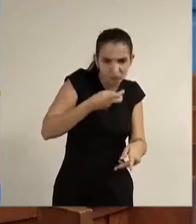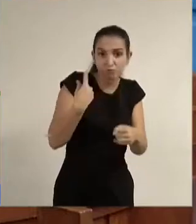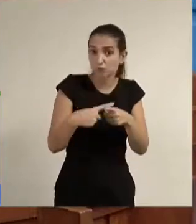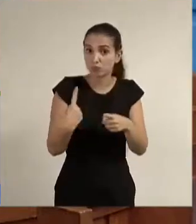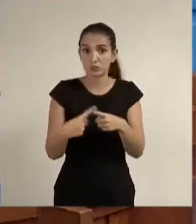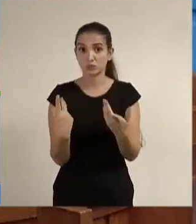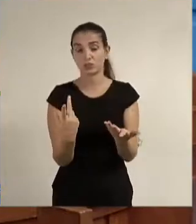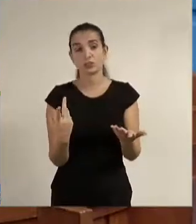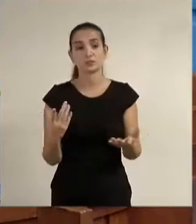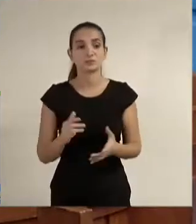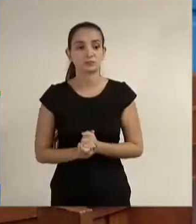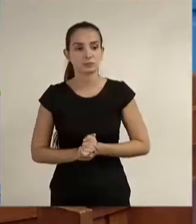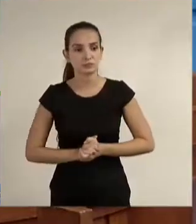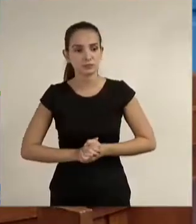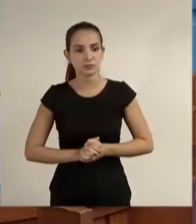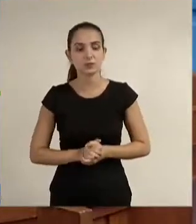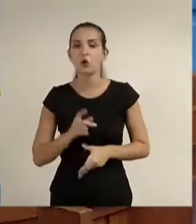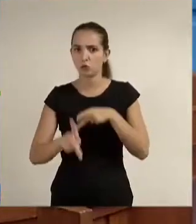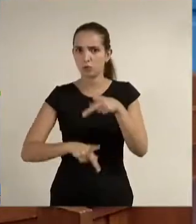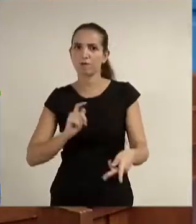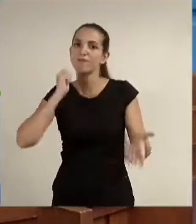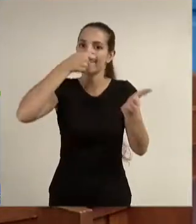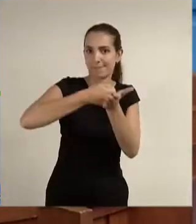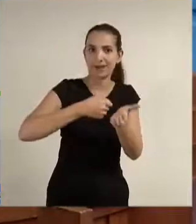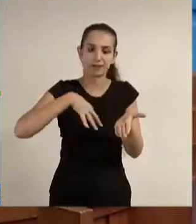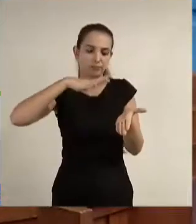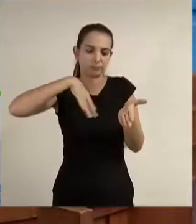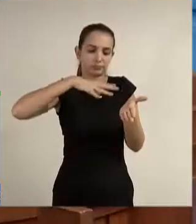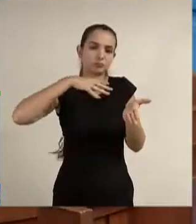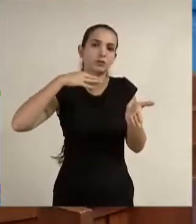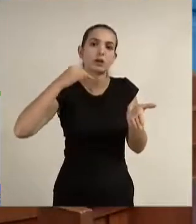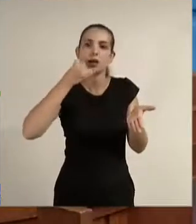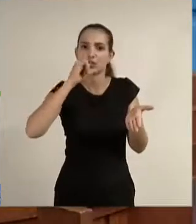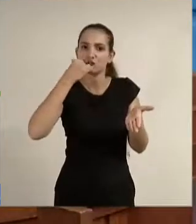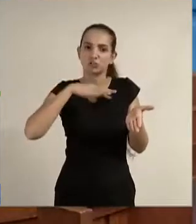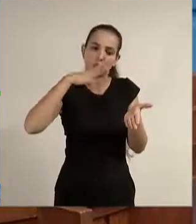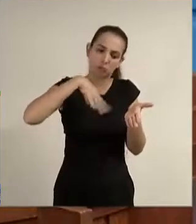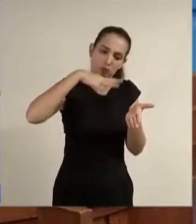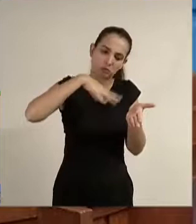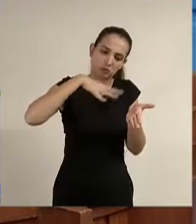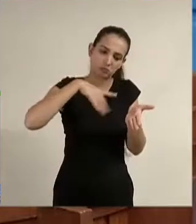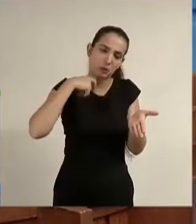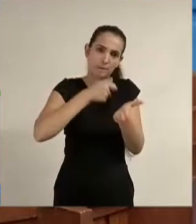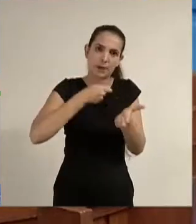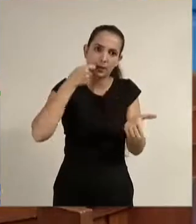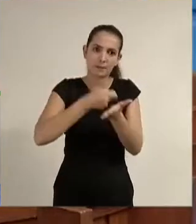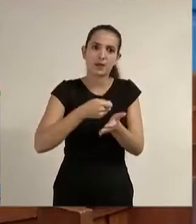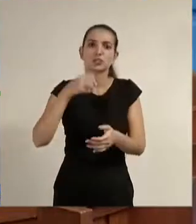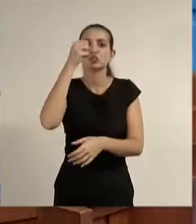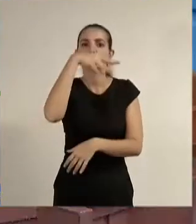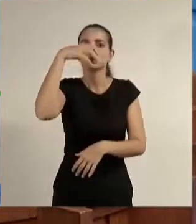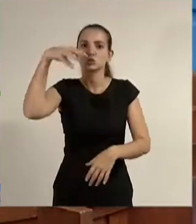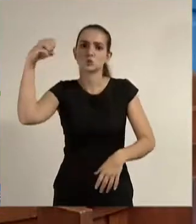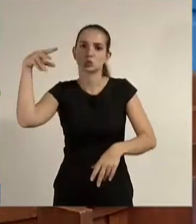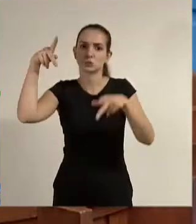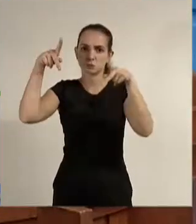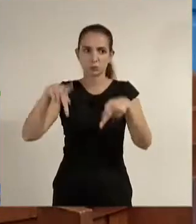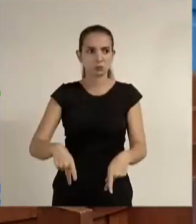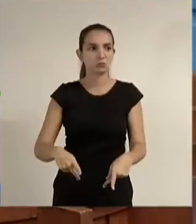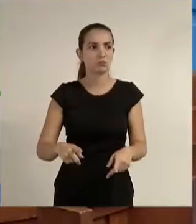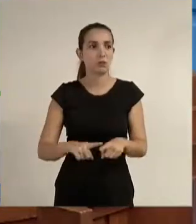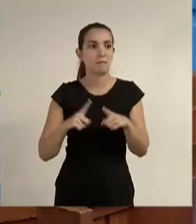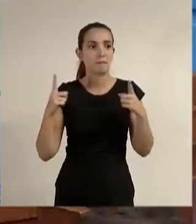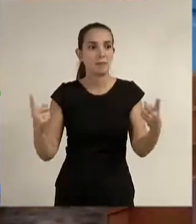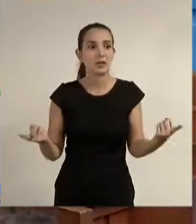por exemplo, uma taxa de iluminação pública todo mês e não recebem. Como assim? Isso